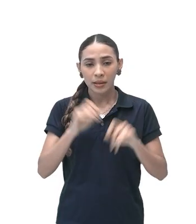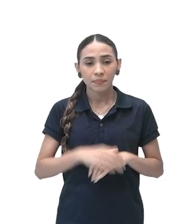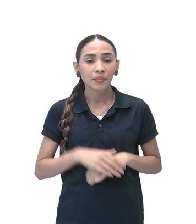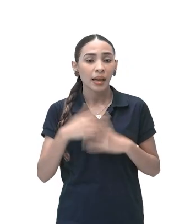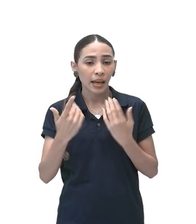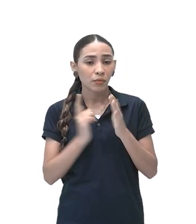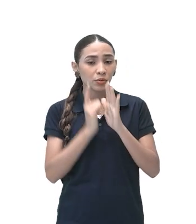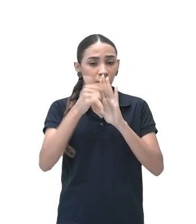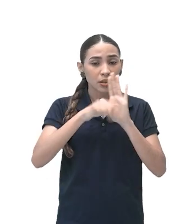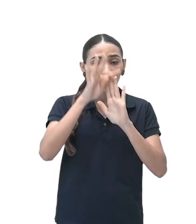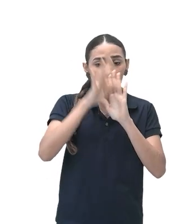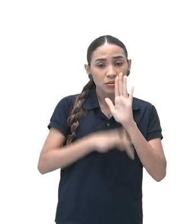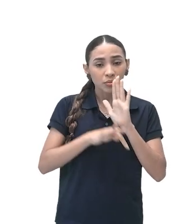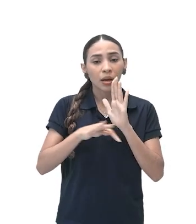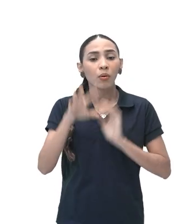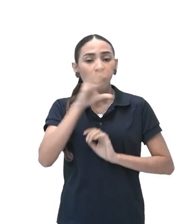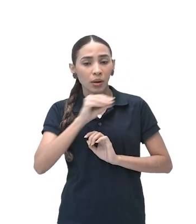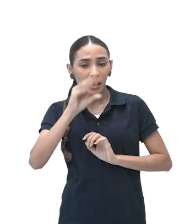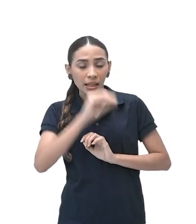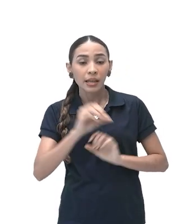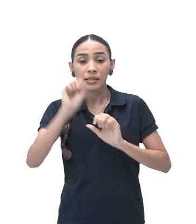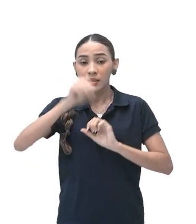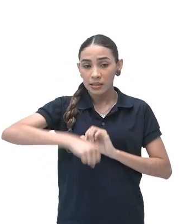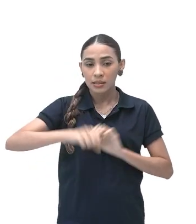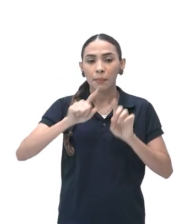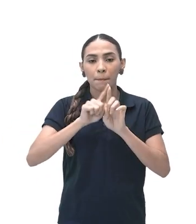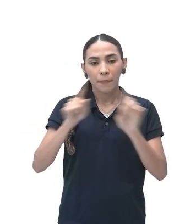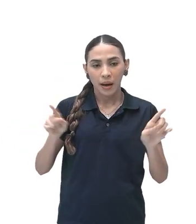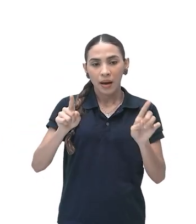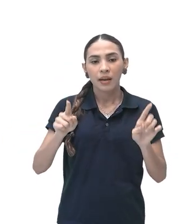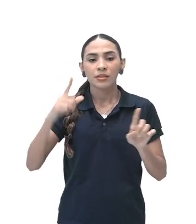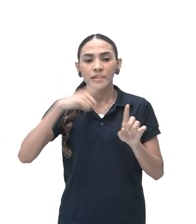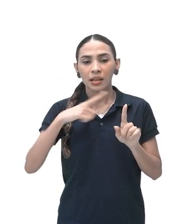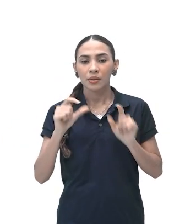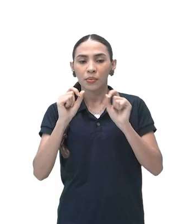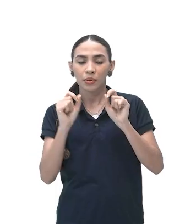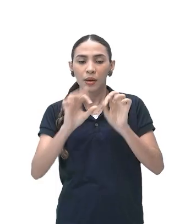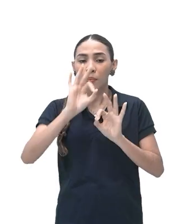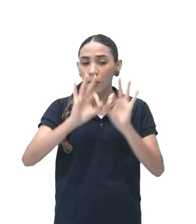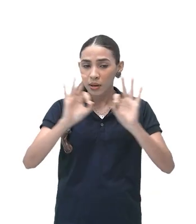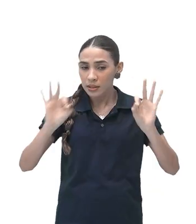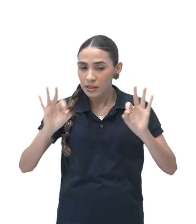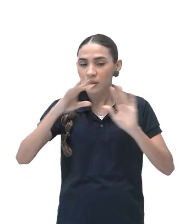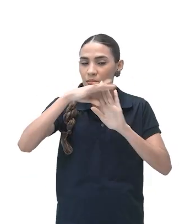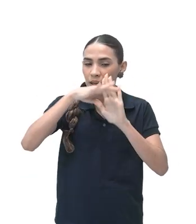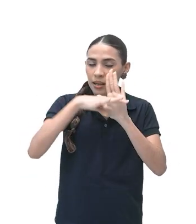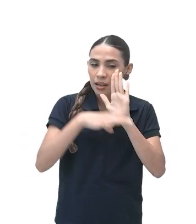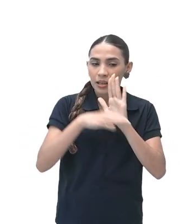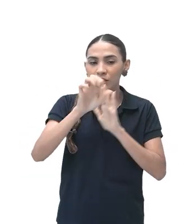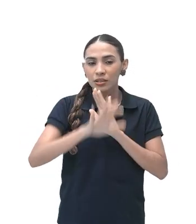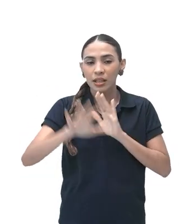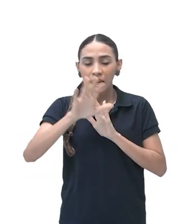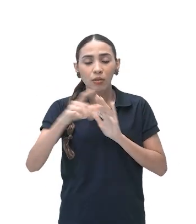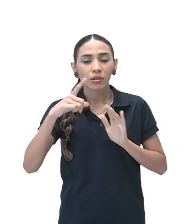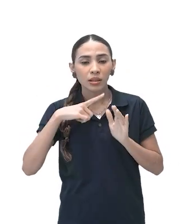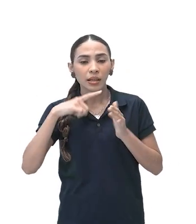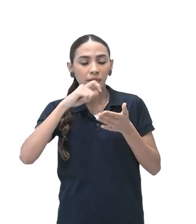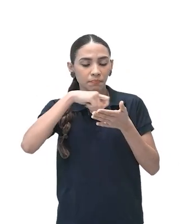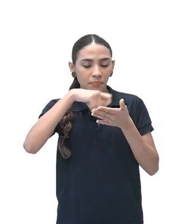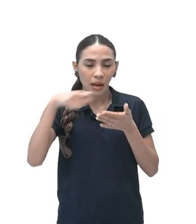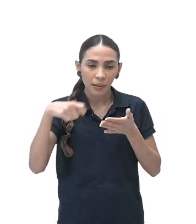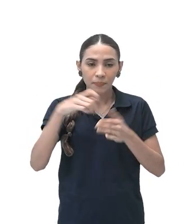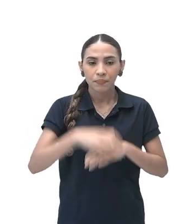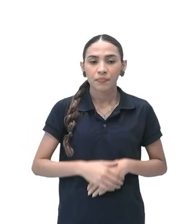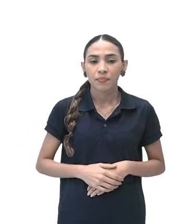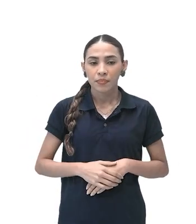um gênero textual desenvolvido na oralidade? Sim, mas que envolve um planejamento que, em geral, é feito de maneira escrita.